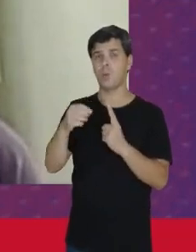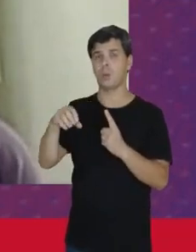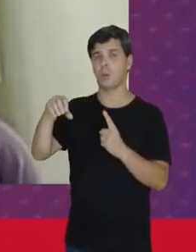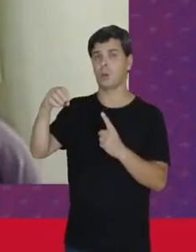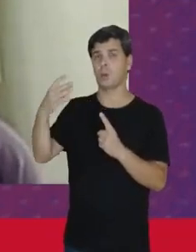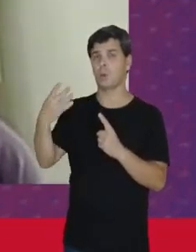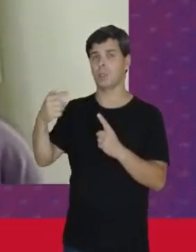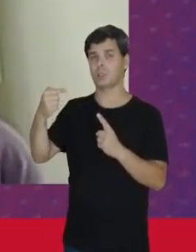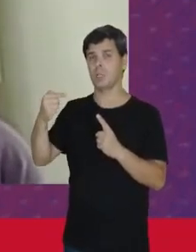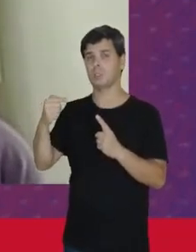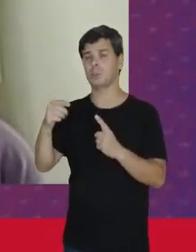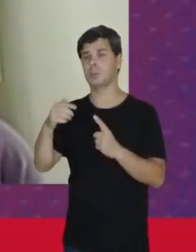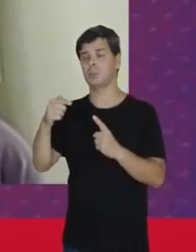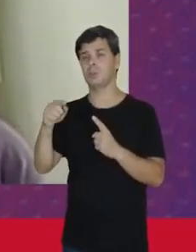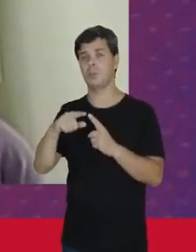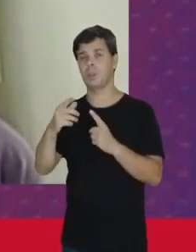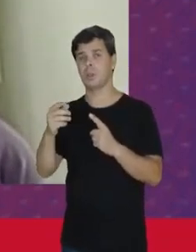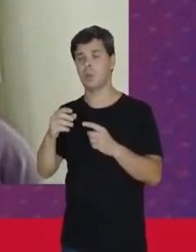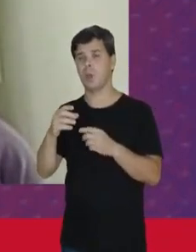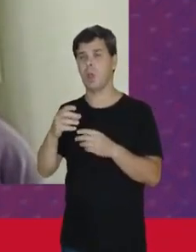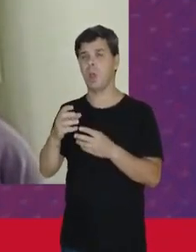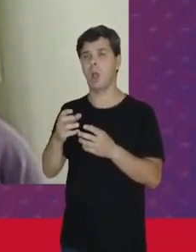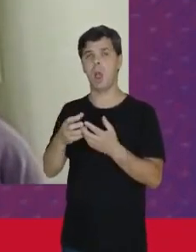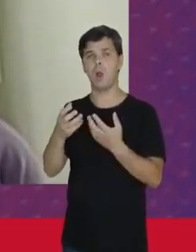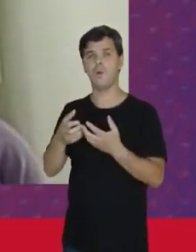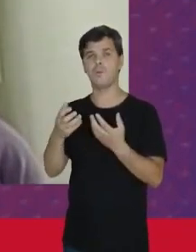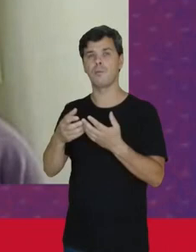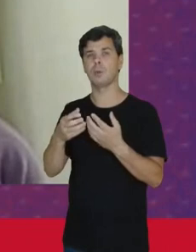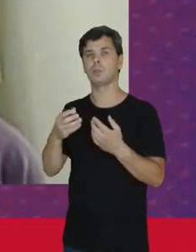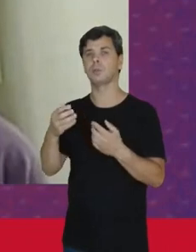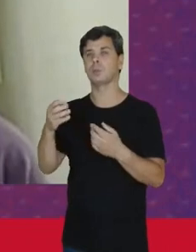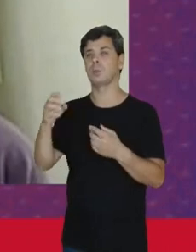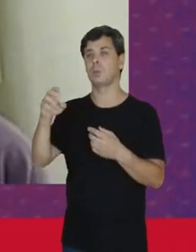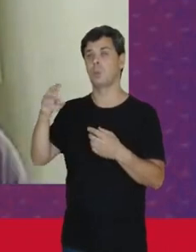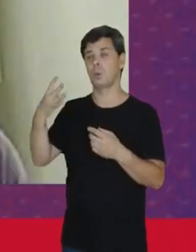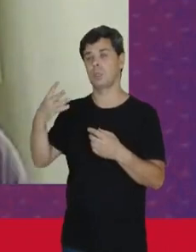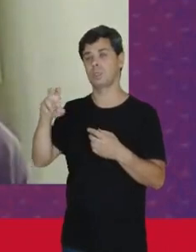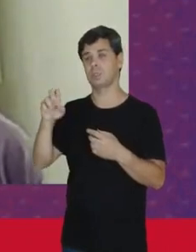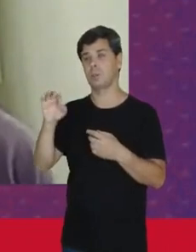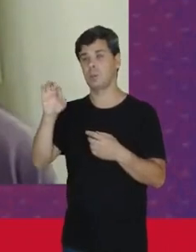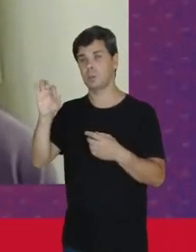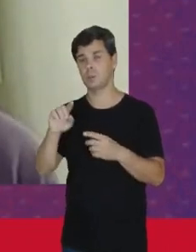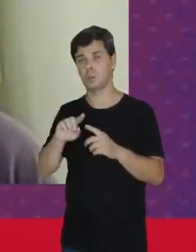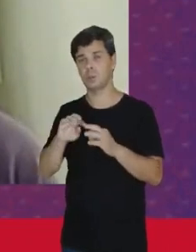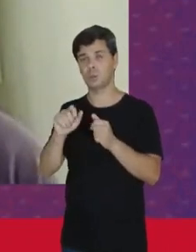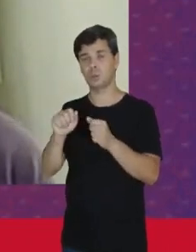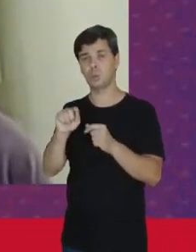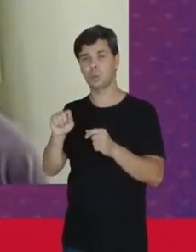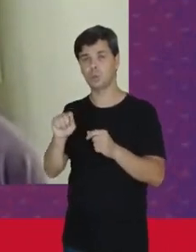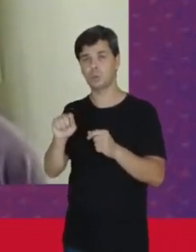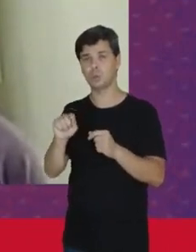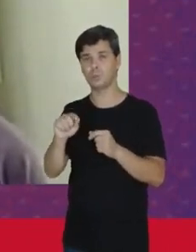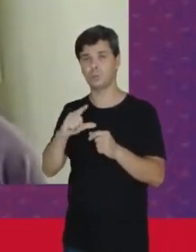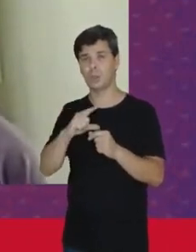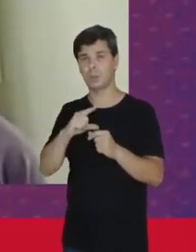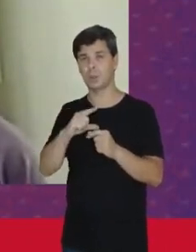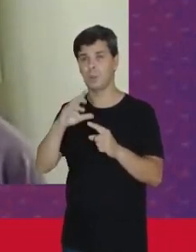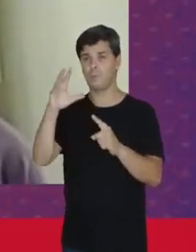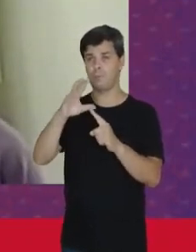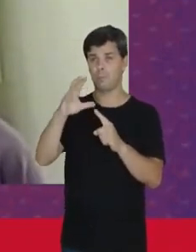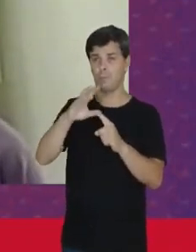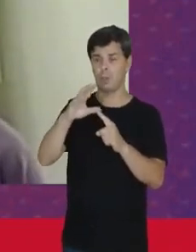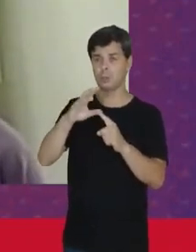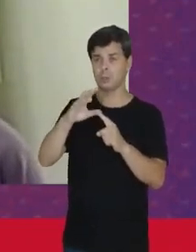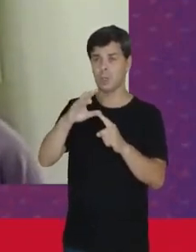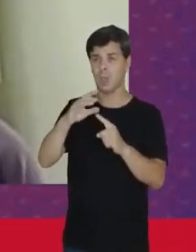com 47% e o alface com 45%, né? E tudo isso, obviamente, tem um impacto direto